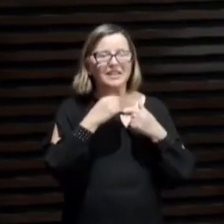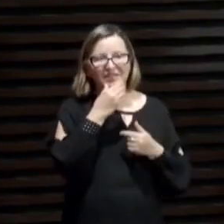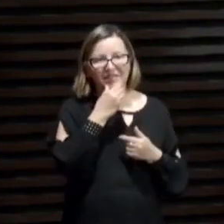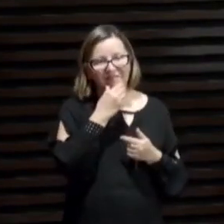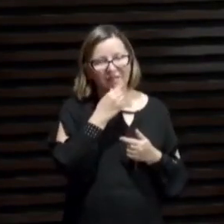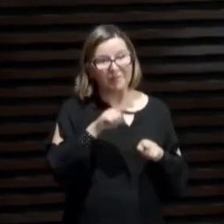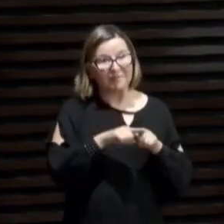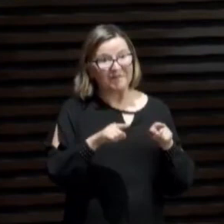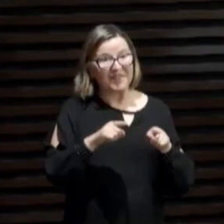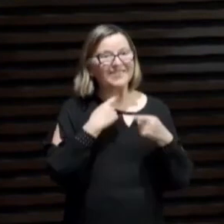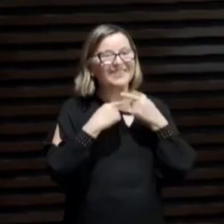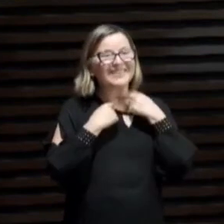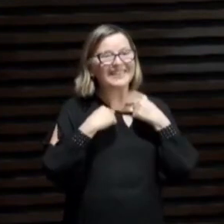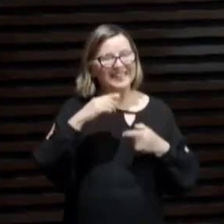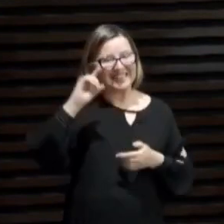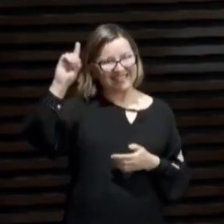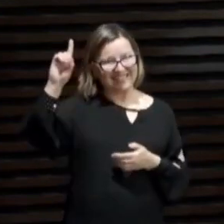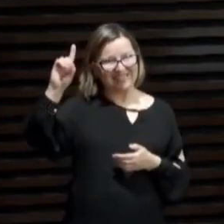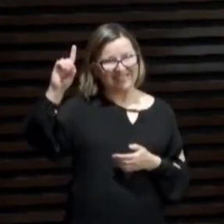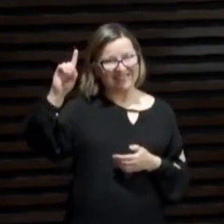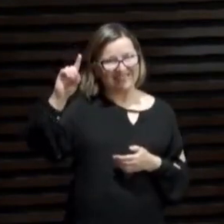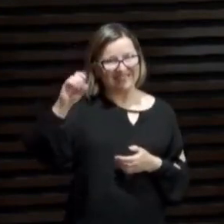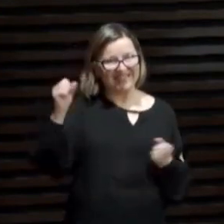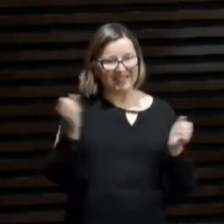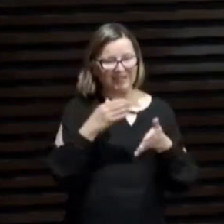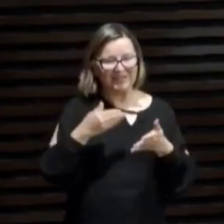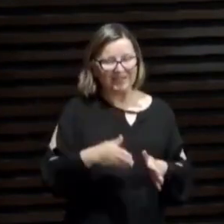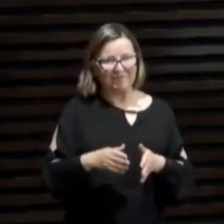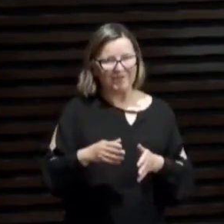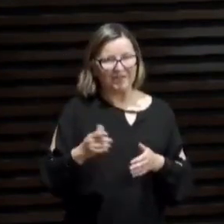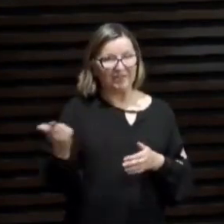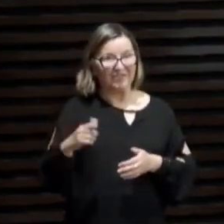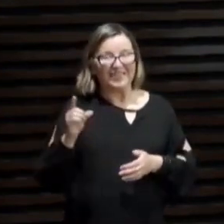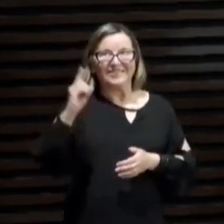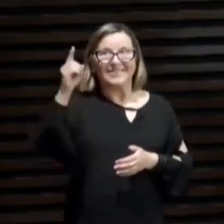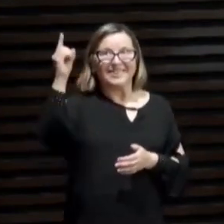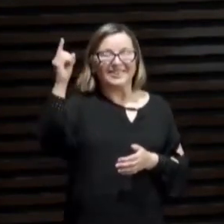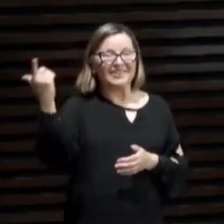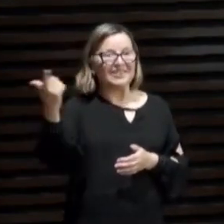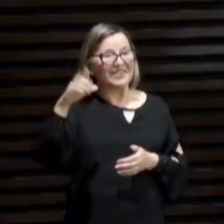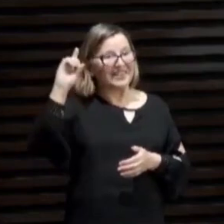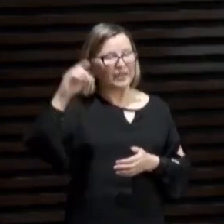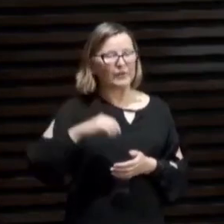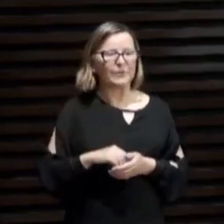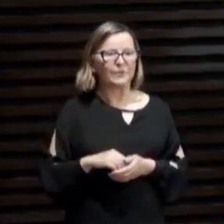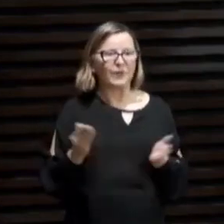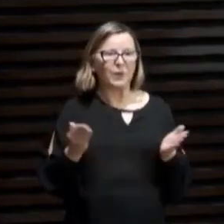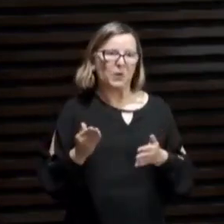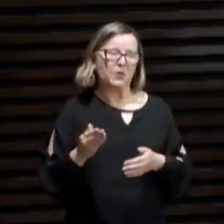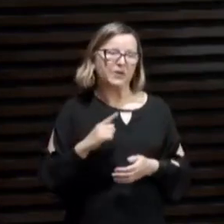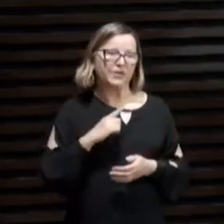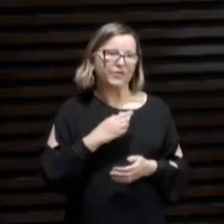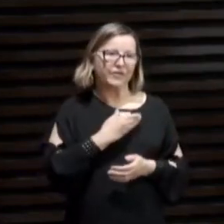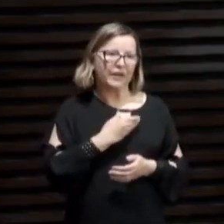nascimento, ele vem do alto, ele vem de Deus. Não é? Hoje nós estávamos com uma querida em casa almoçando, e